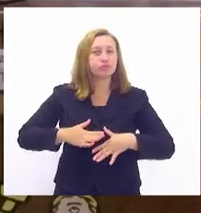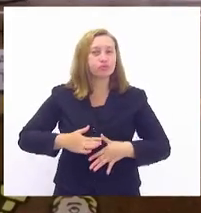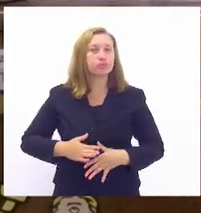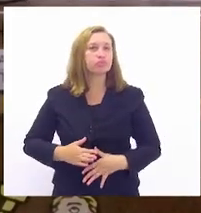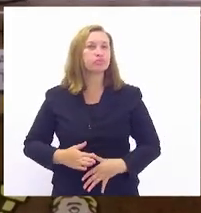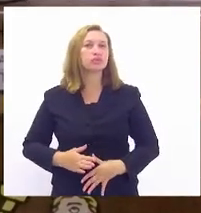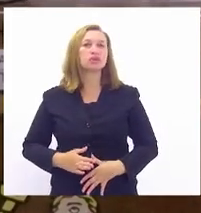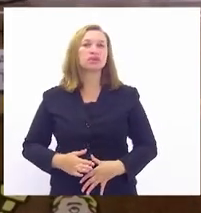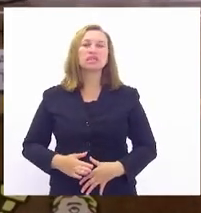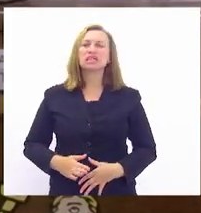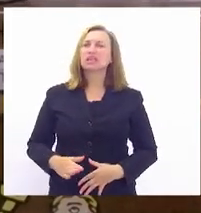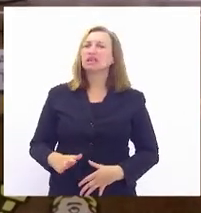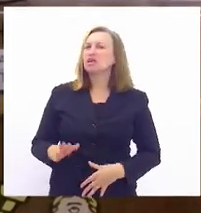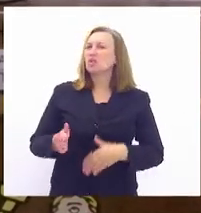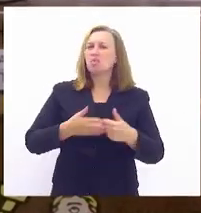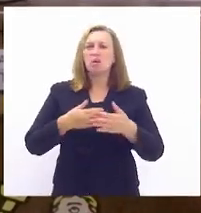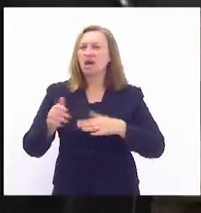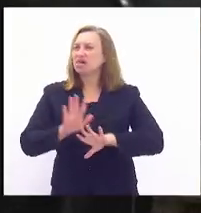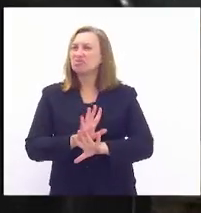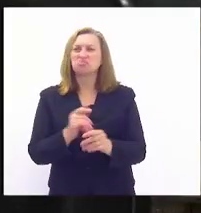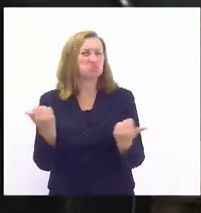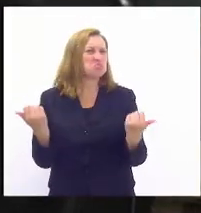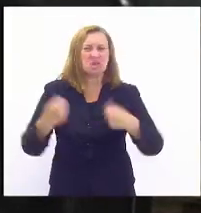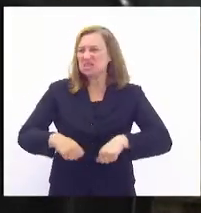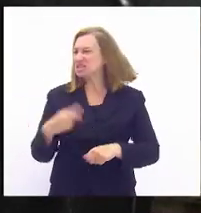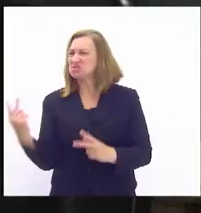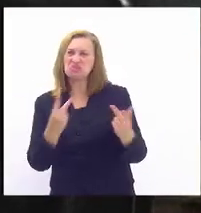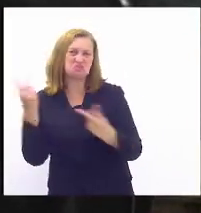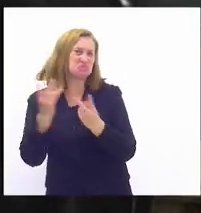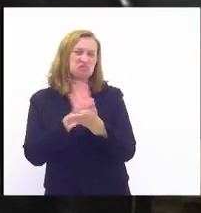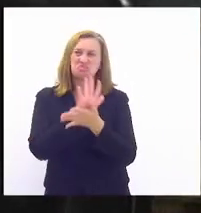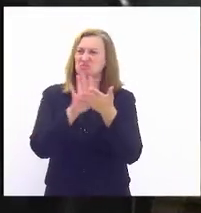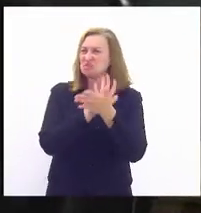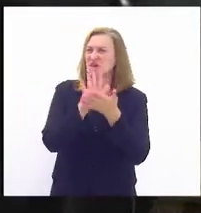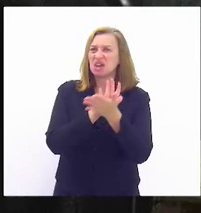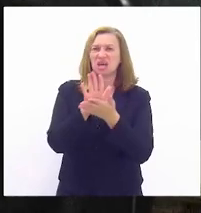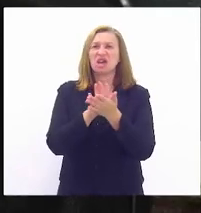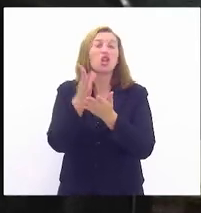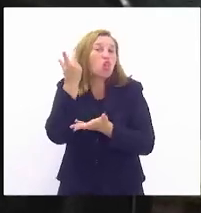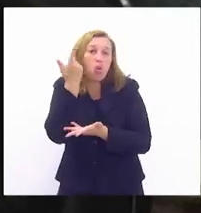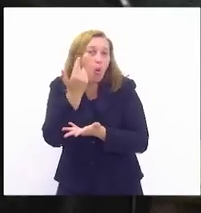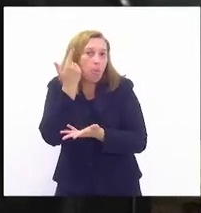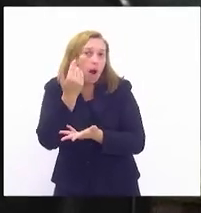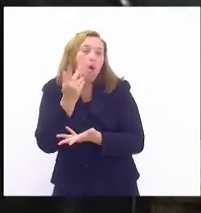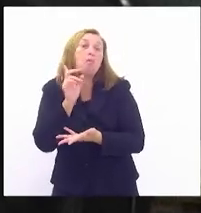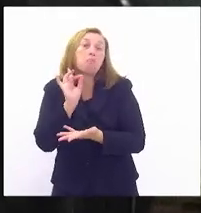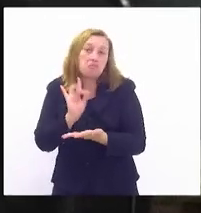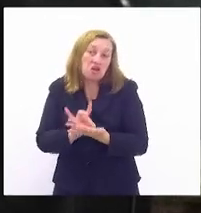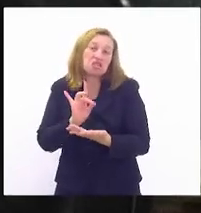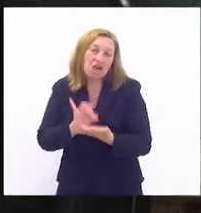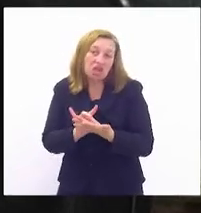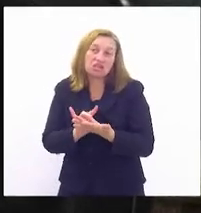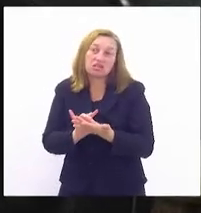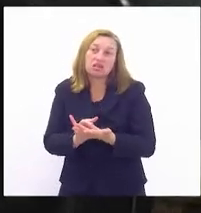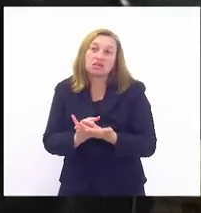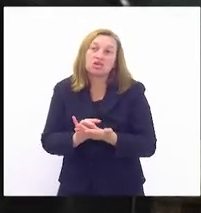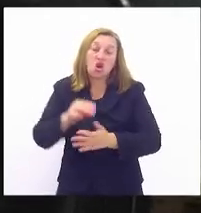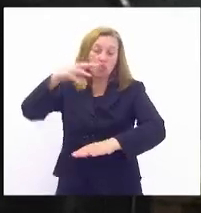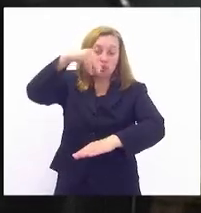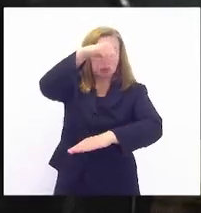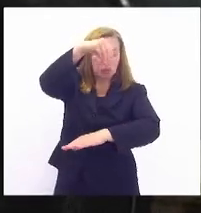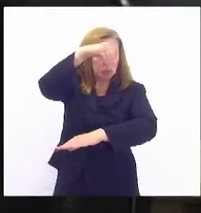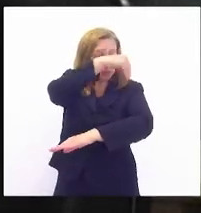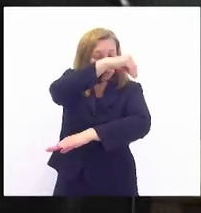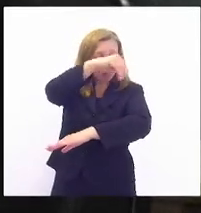uma brisa leve, qualquer coisa do jeito. Não precisa de vento. É o ar parado mesmo. E é um tipo